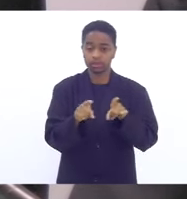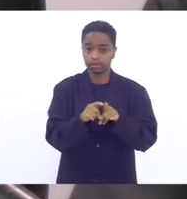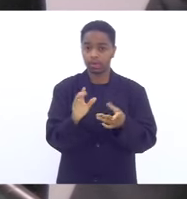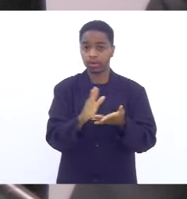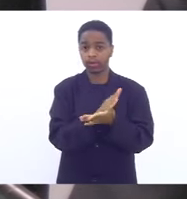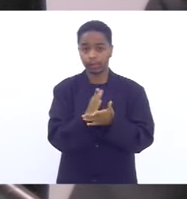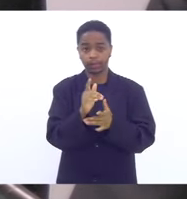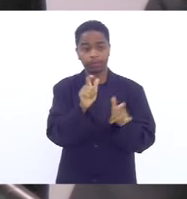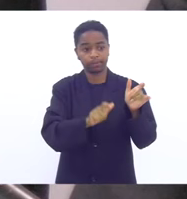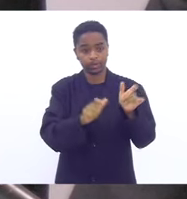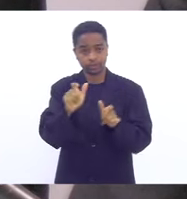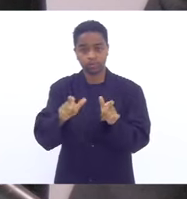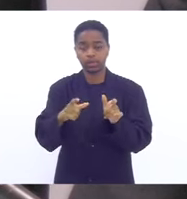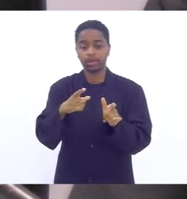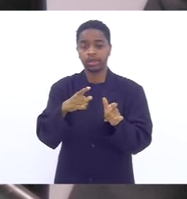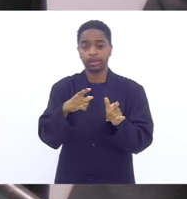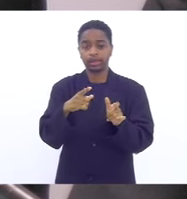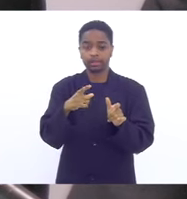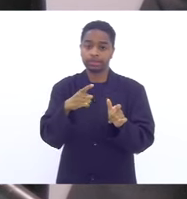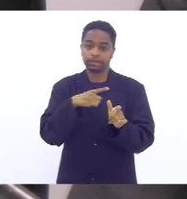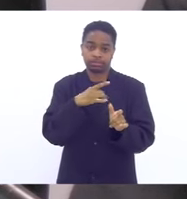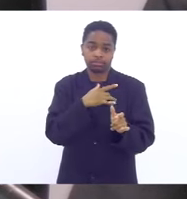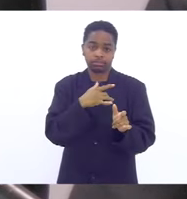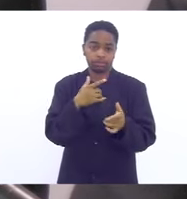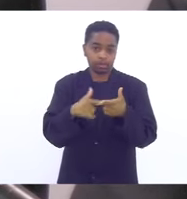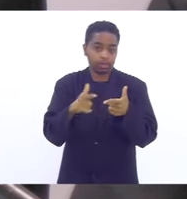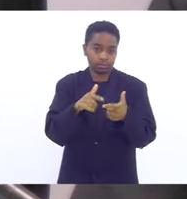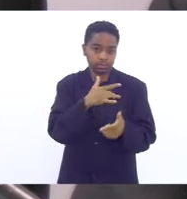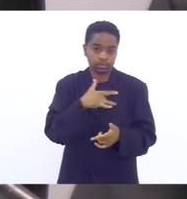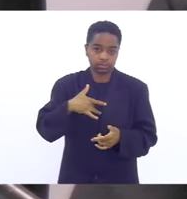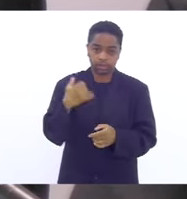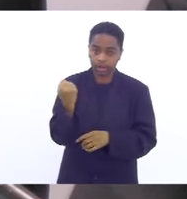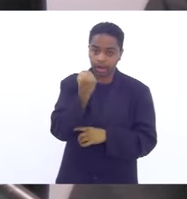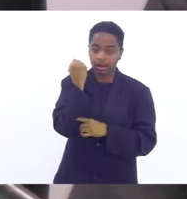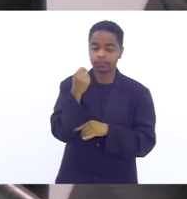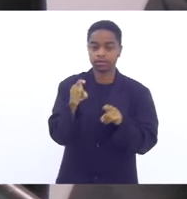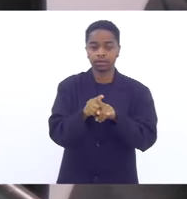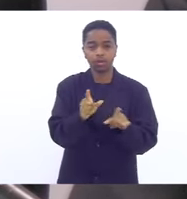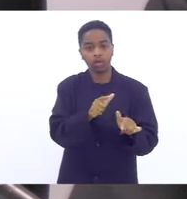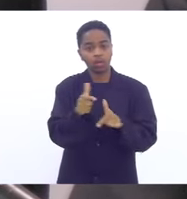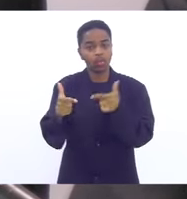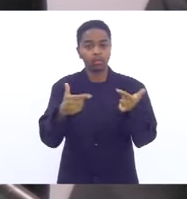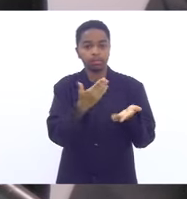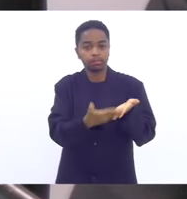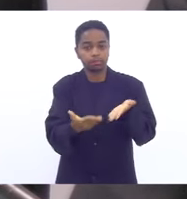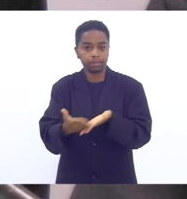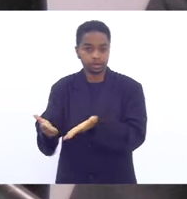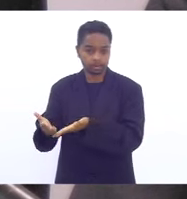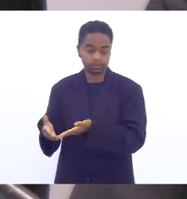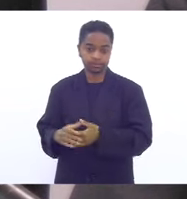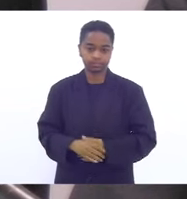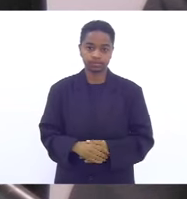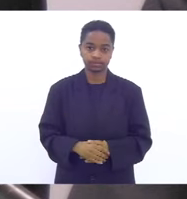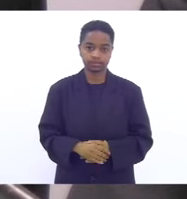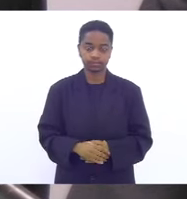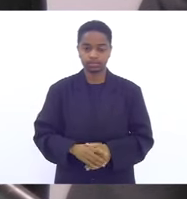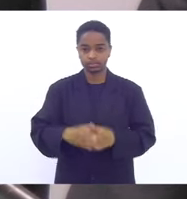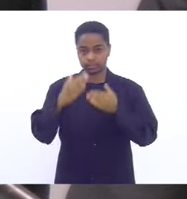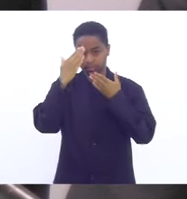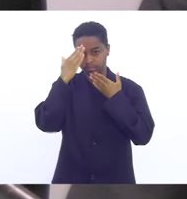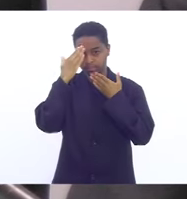que tiveram situação de saúde complicada e demais perdas imateriais e materiais nesse caso.